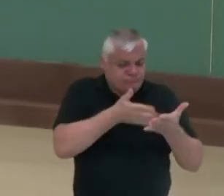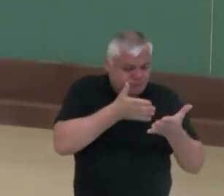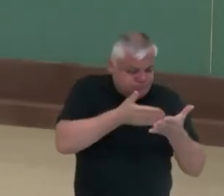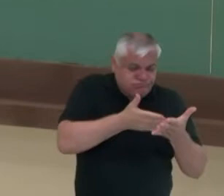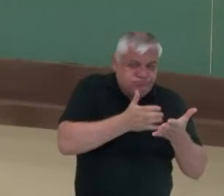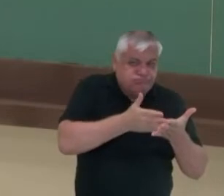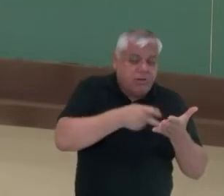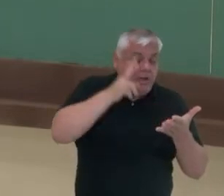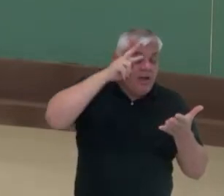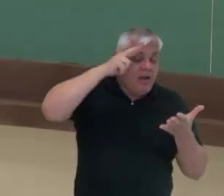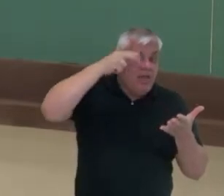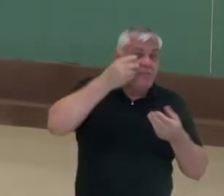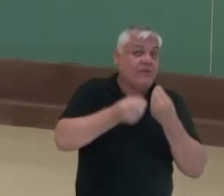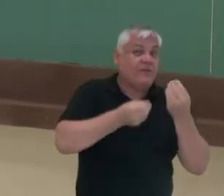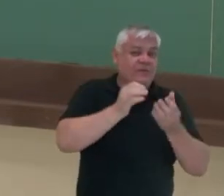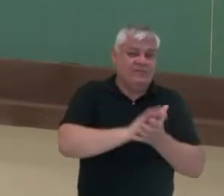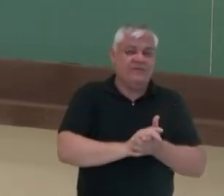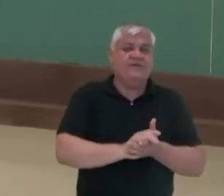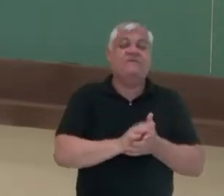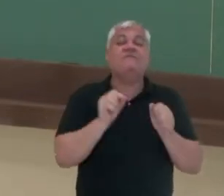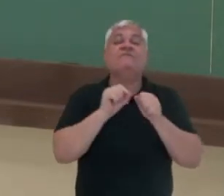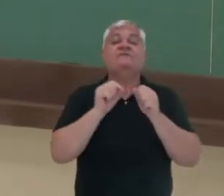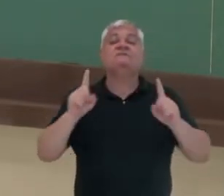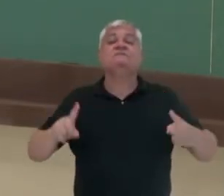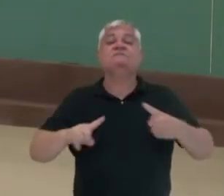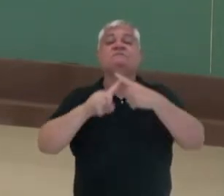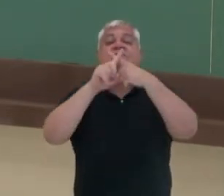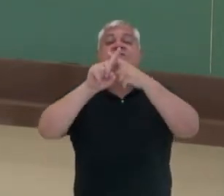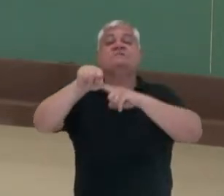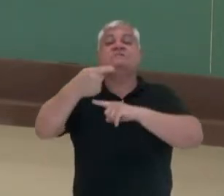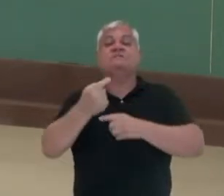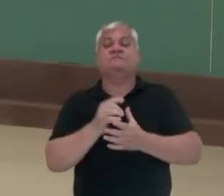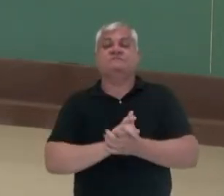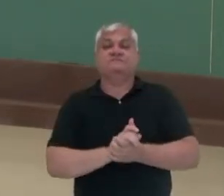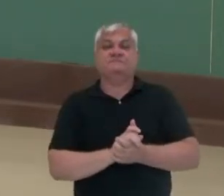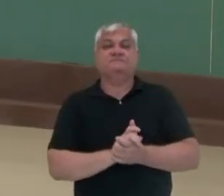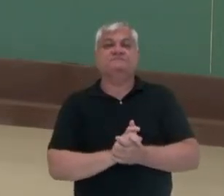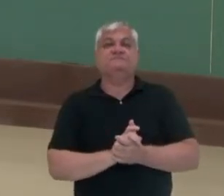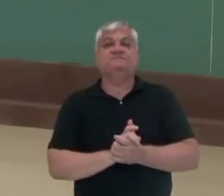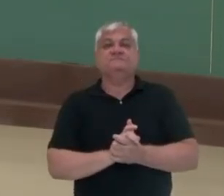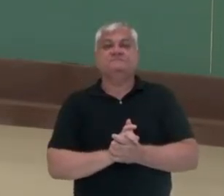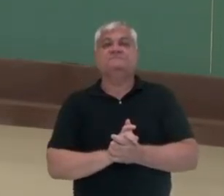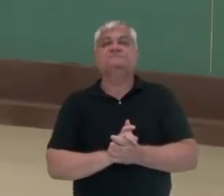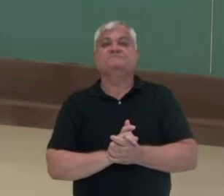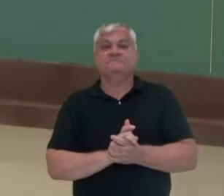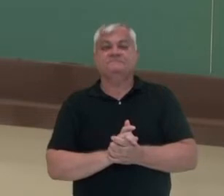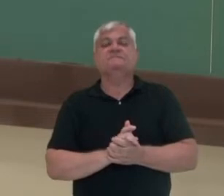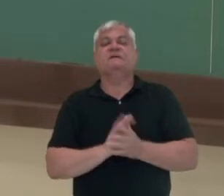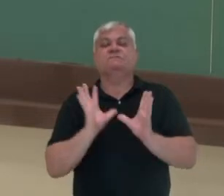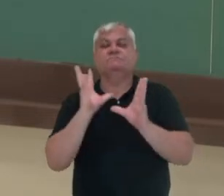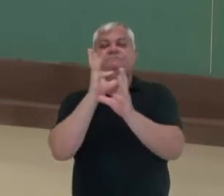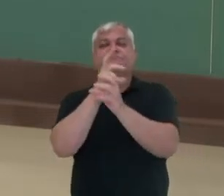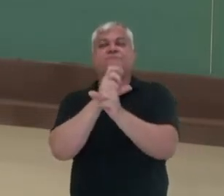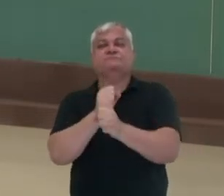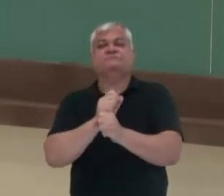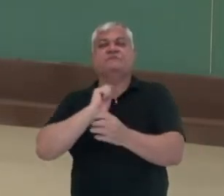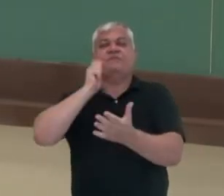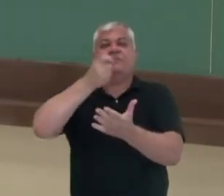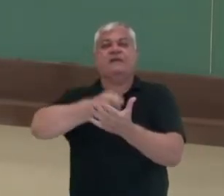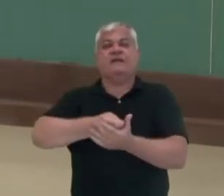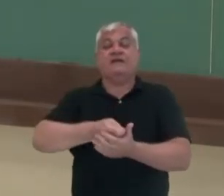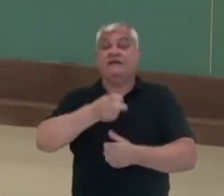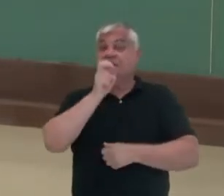revisa isso. Como que eu faço multiplicação com vírgula? Né? Fazendo essa conta, eu vou encontrar que